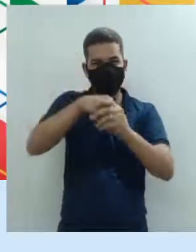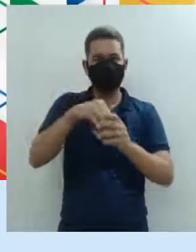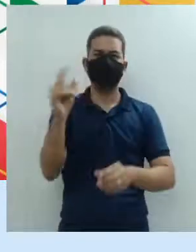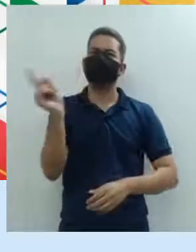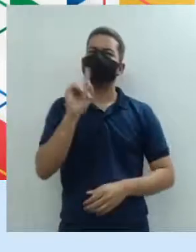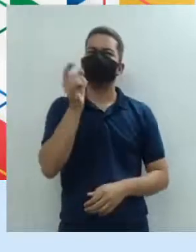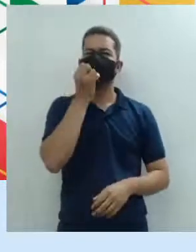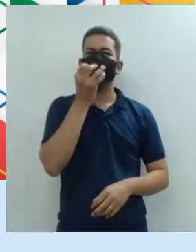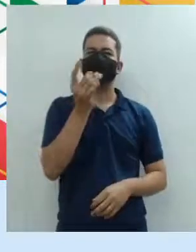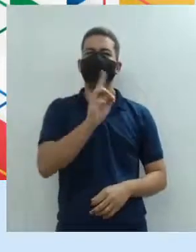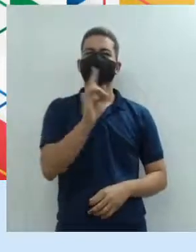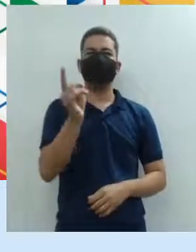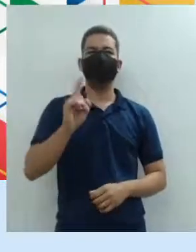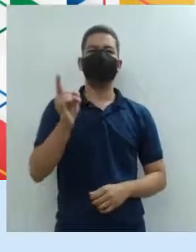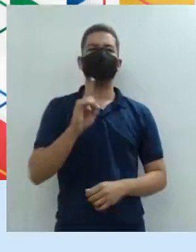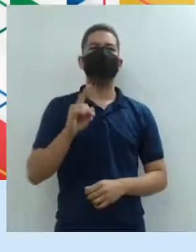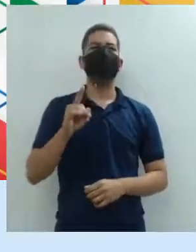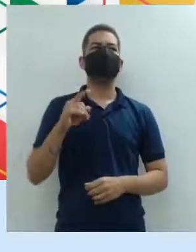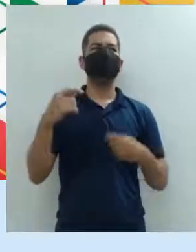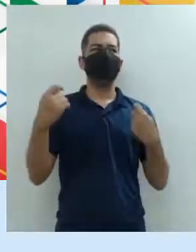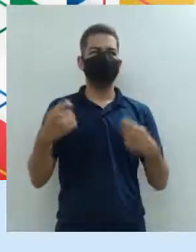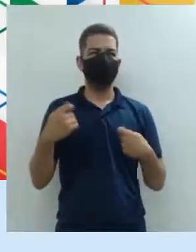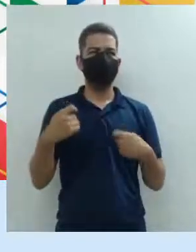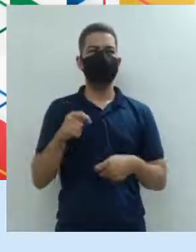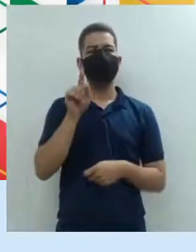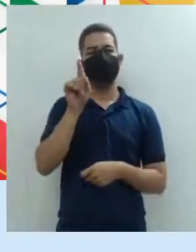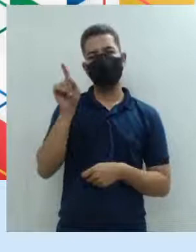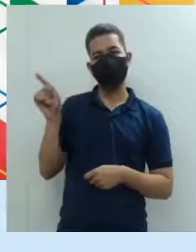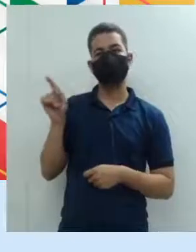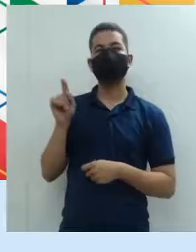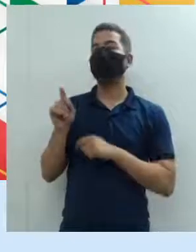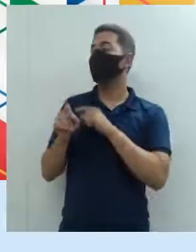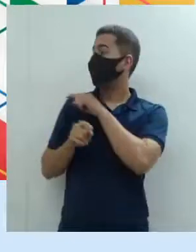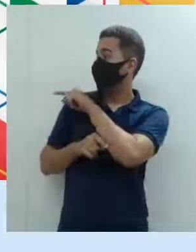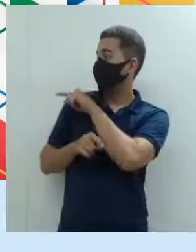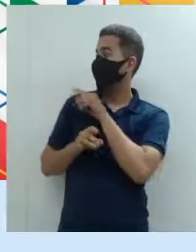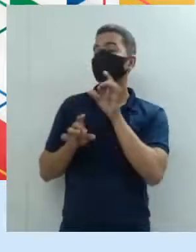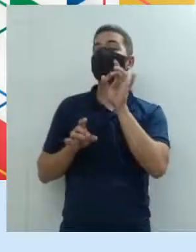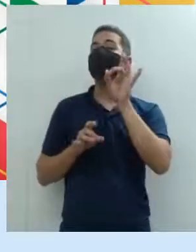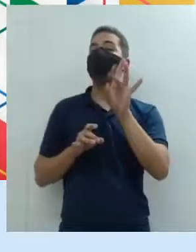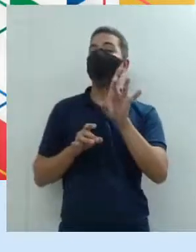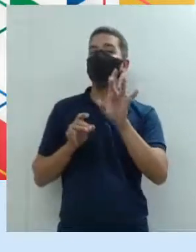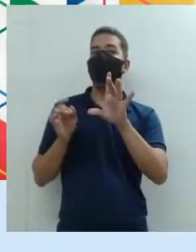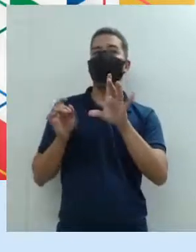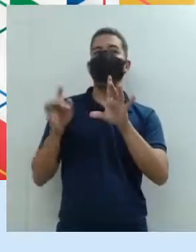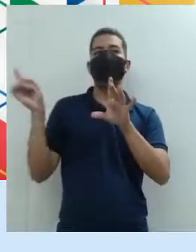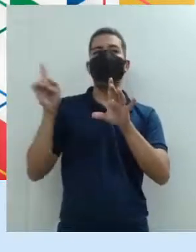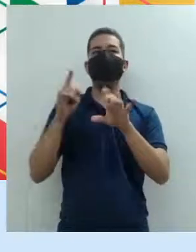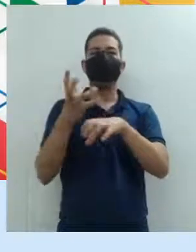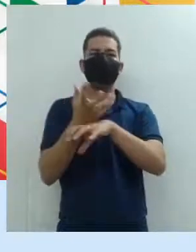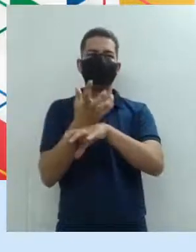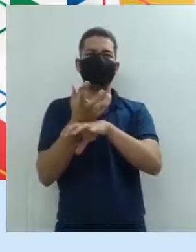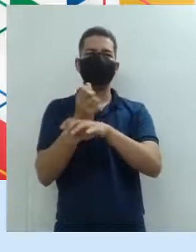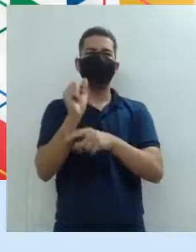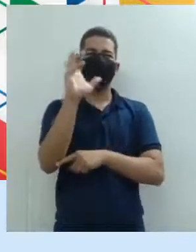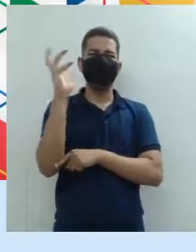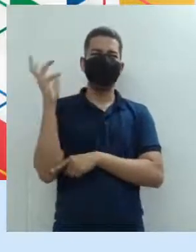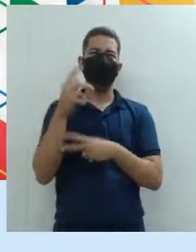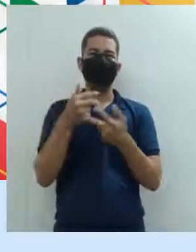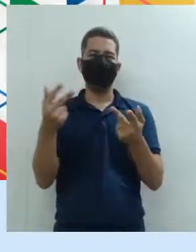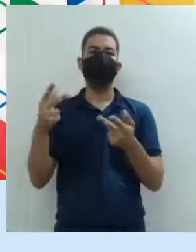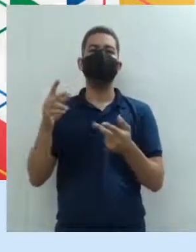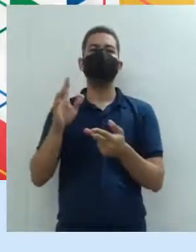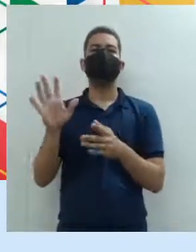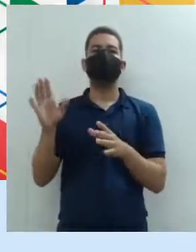Então, para algumas situações, a gente usa a estufa assim, mas não é interessante que nós estejamos nessa situação. Por isso é importante aí